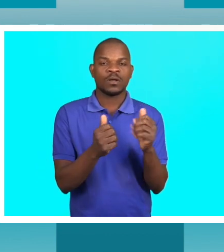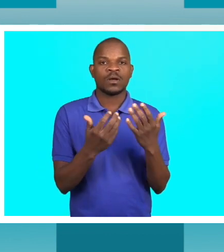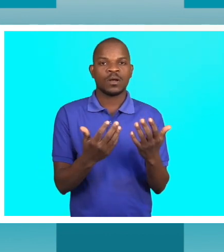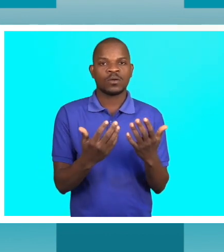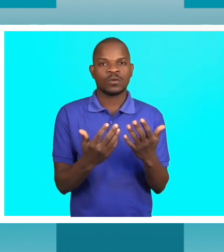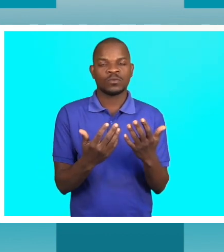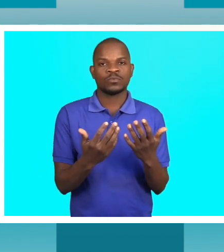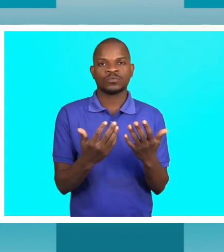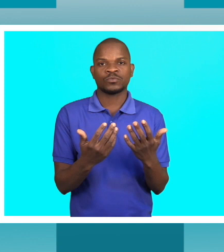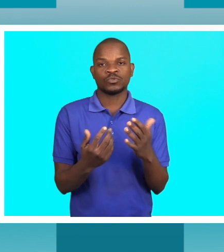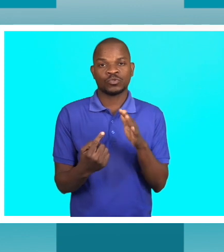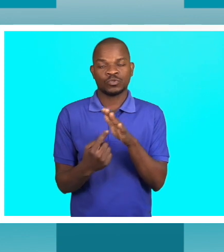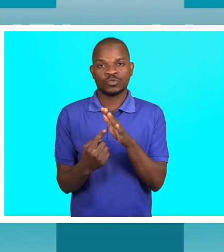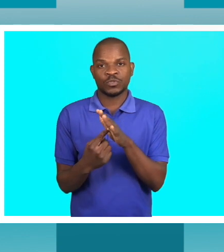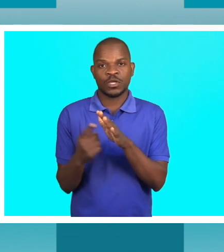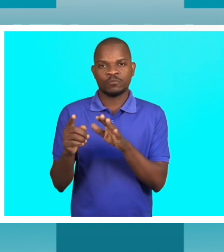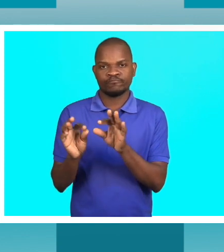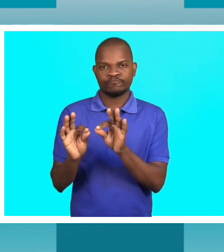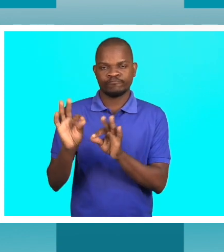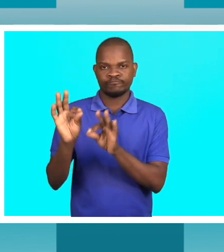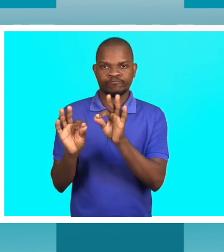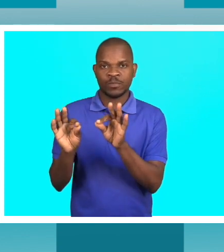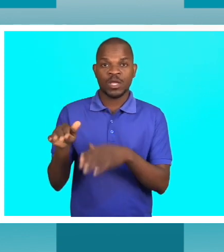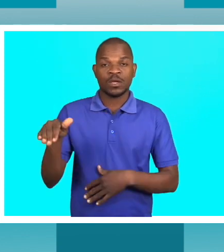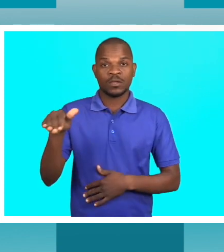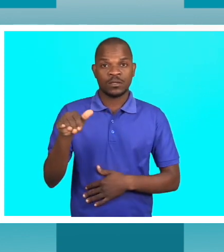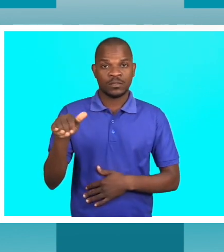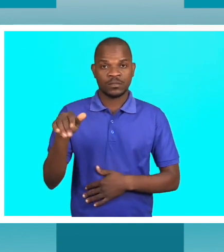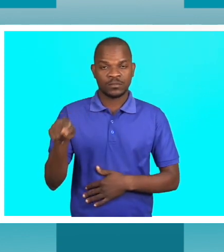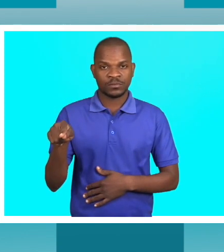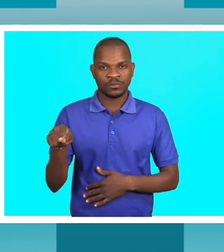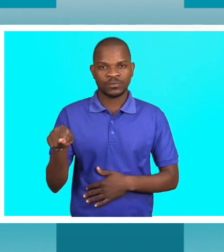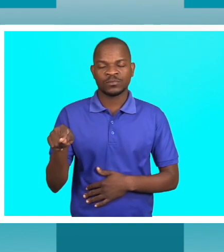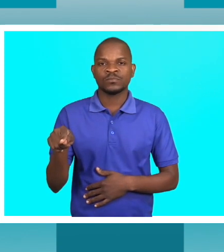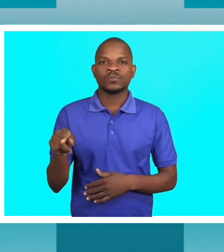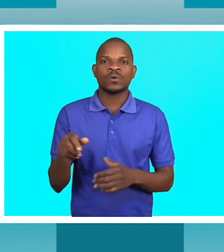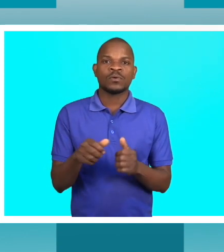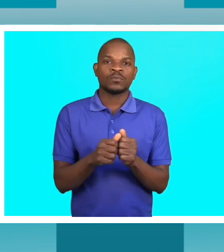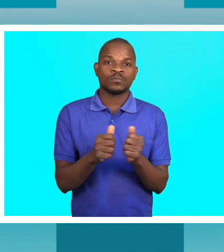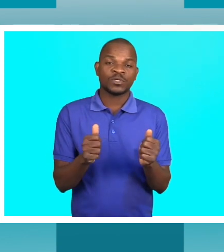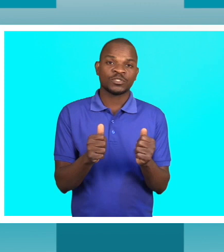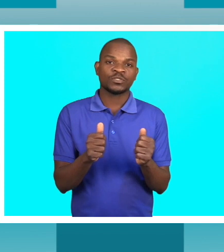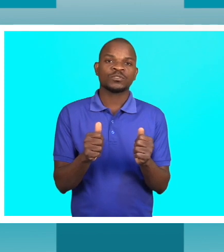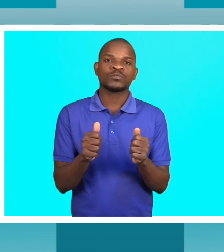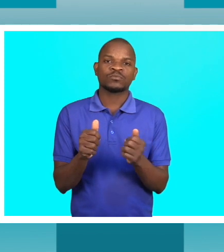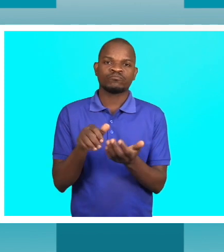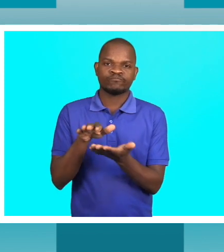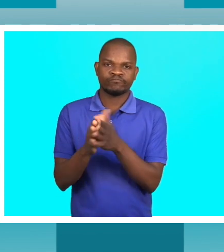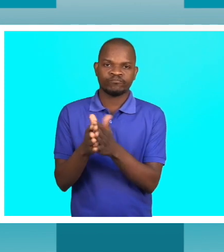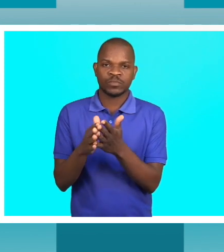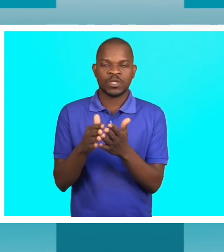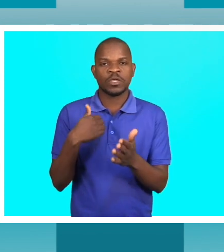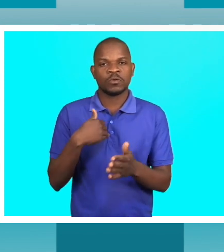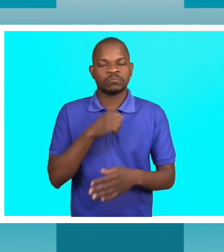enquanto eles não, enquanto eles adaptam a direita, aqui, bem, é